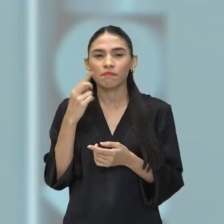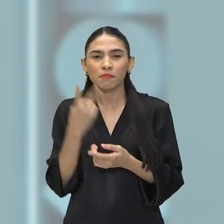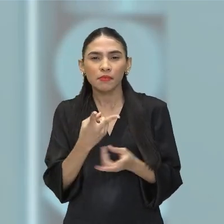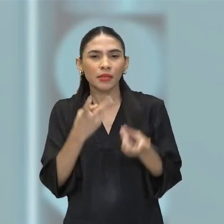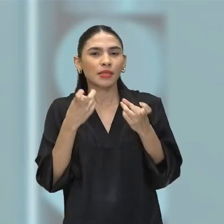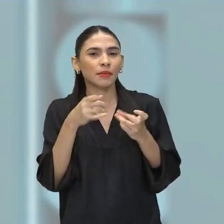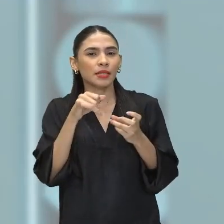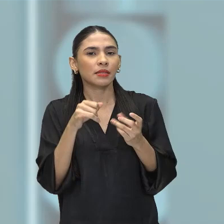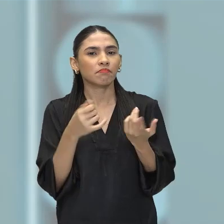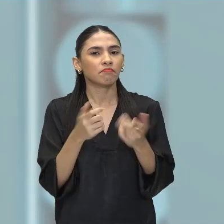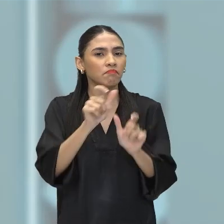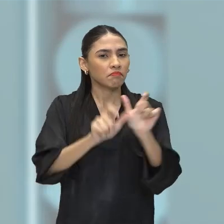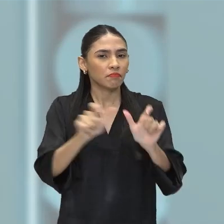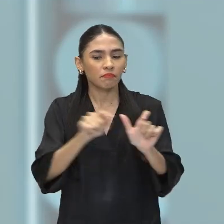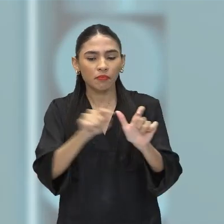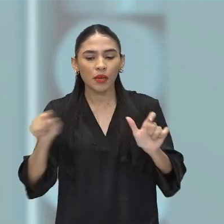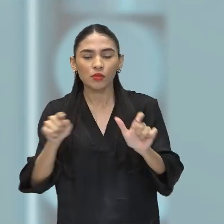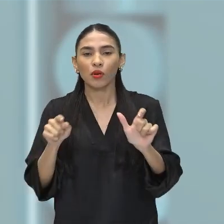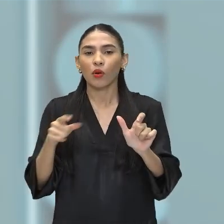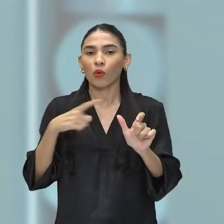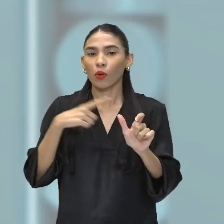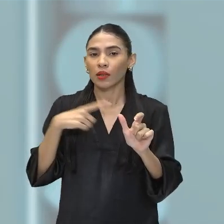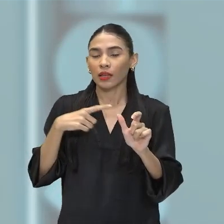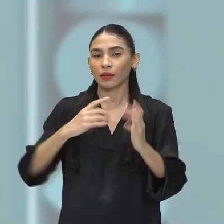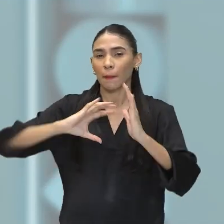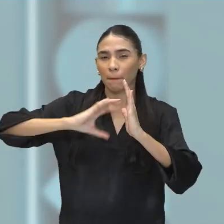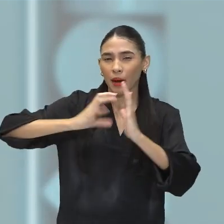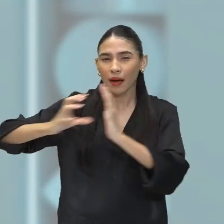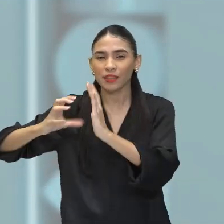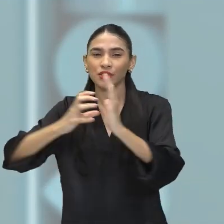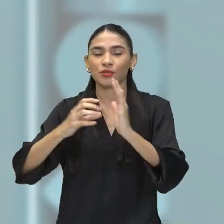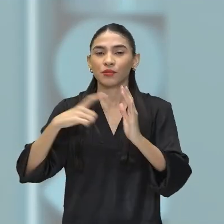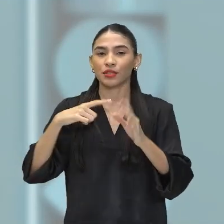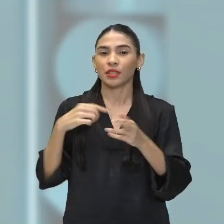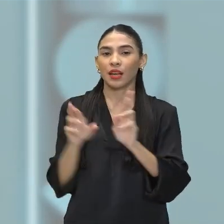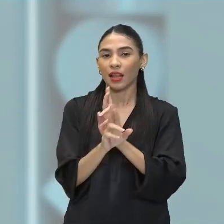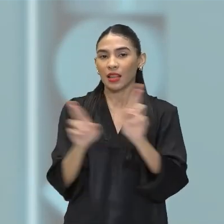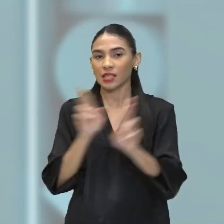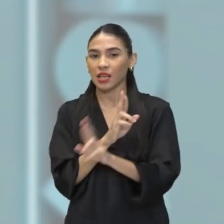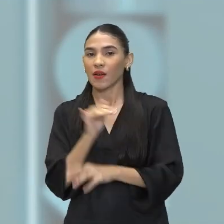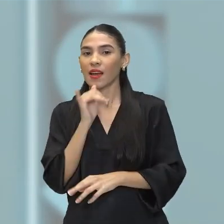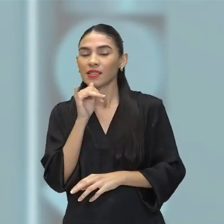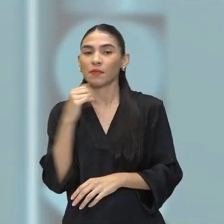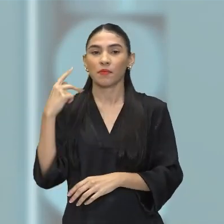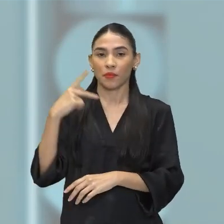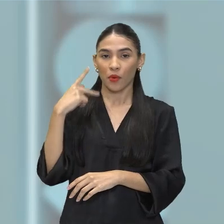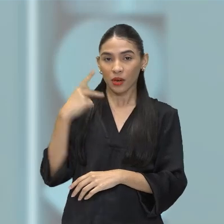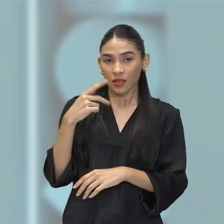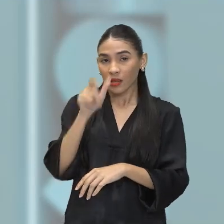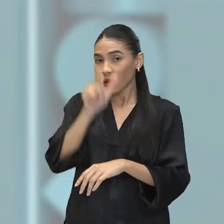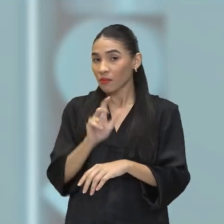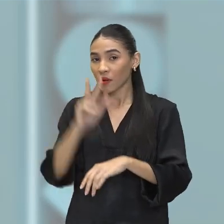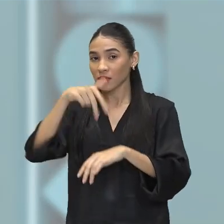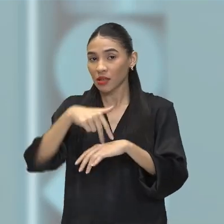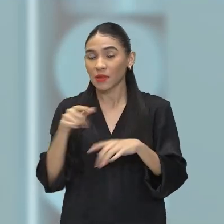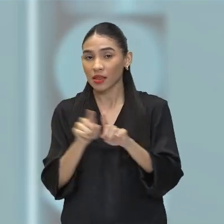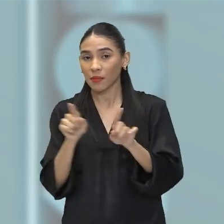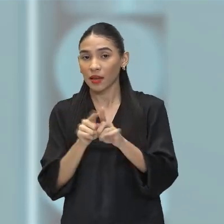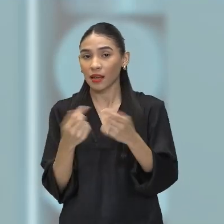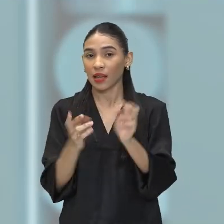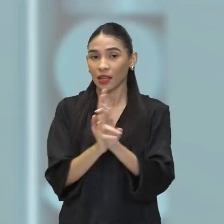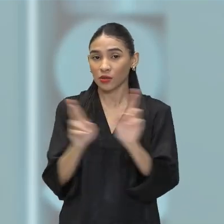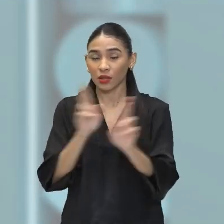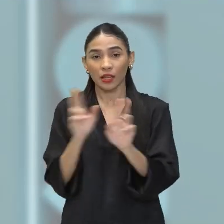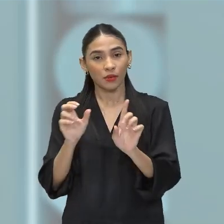envolvido em comunas, em partidos que tinham relações políticas, posicionamentos políticos relacionados